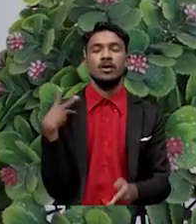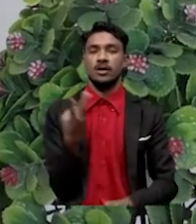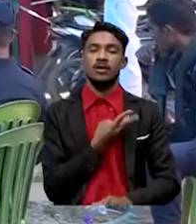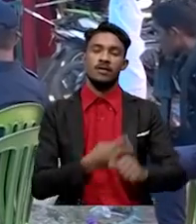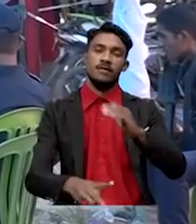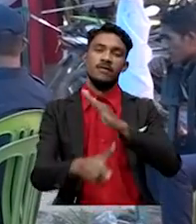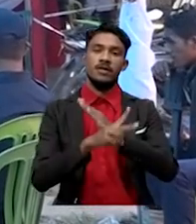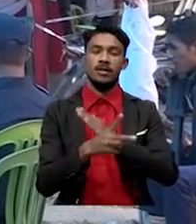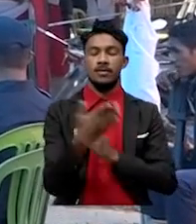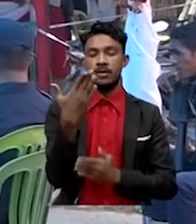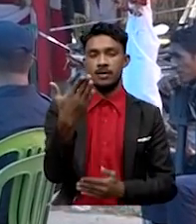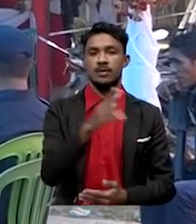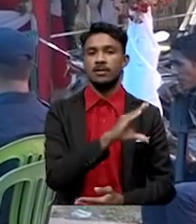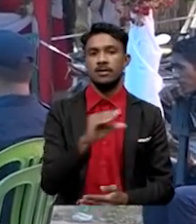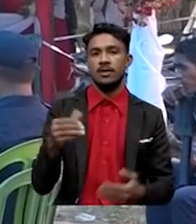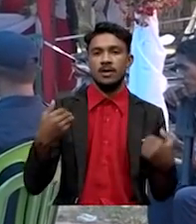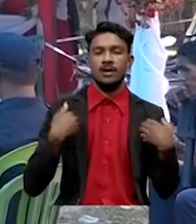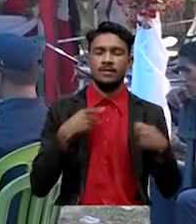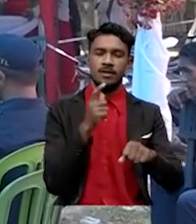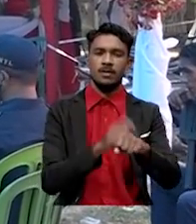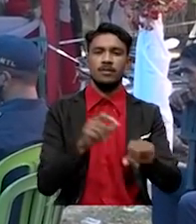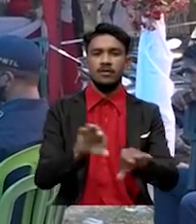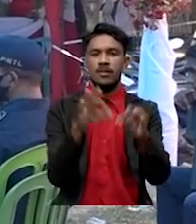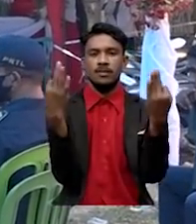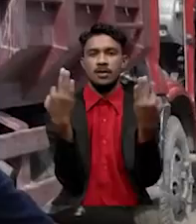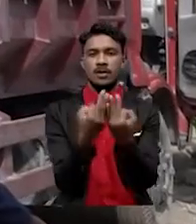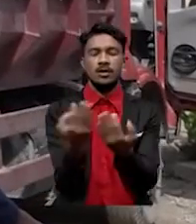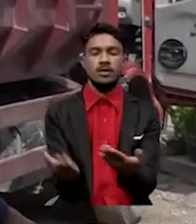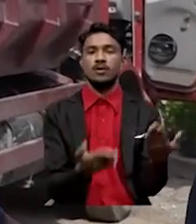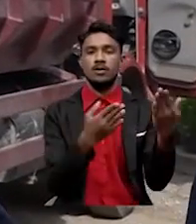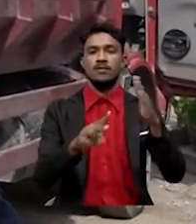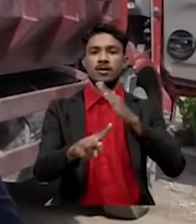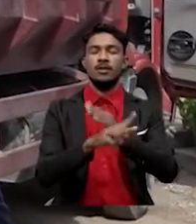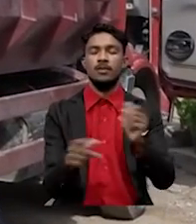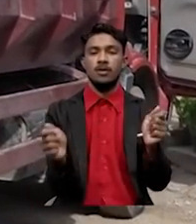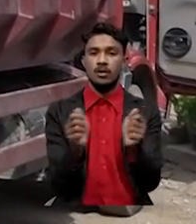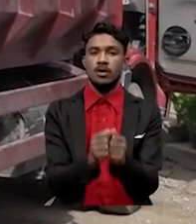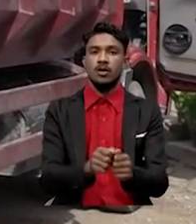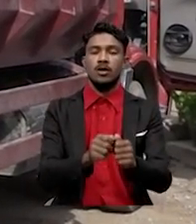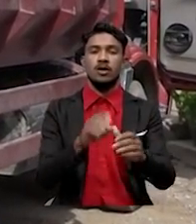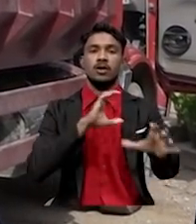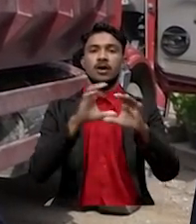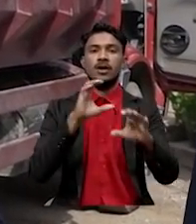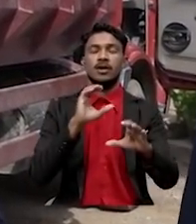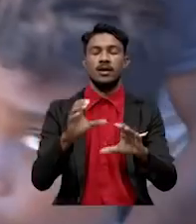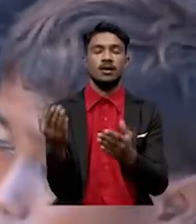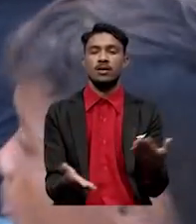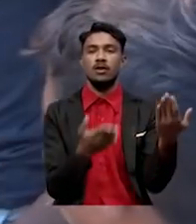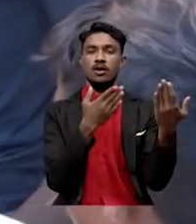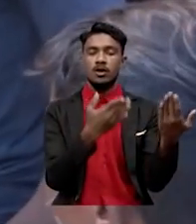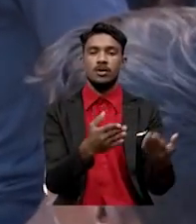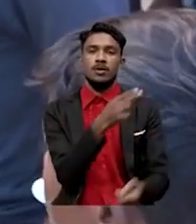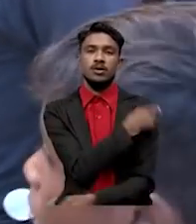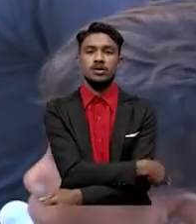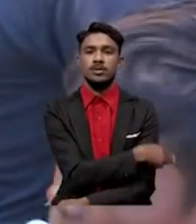dang irané. Foi na acontecimento na família transporta a vítima ou carreta privada ida ou de lori ba Hospital Nacional Guido